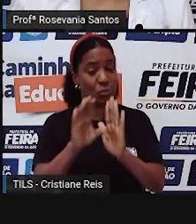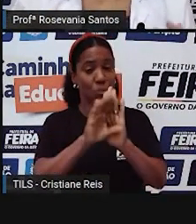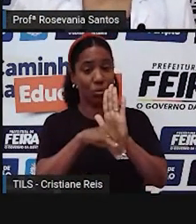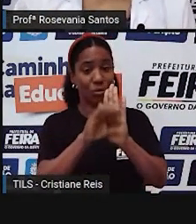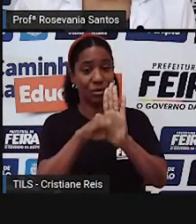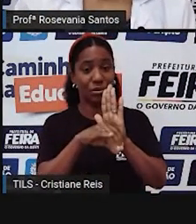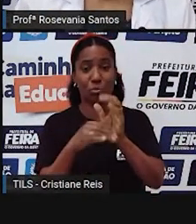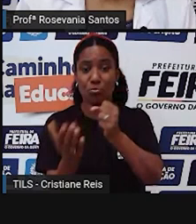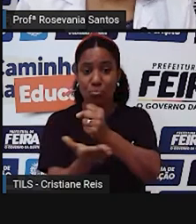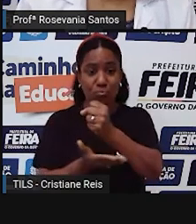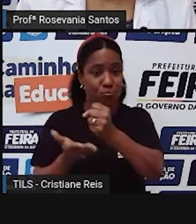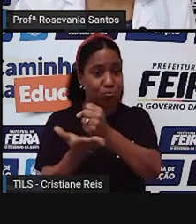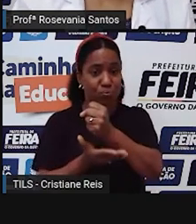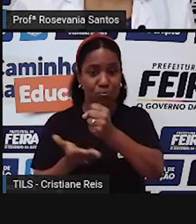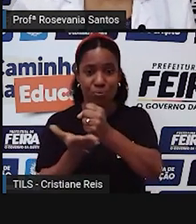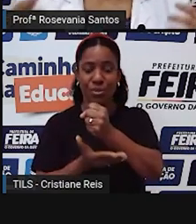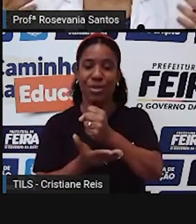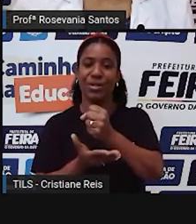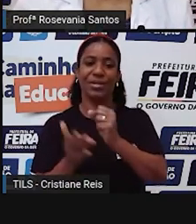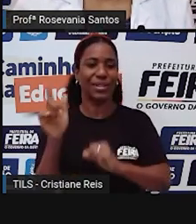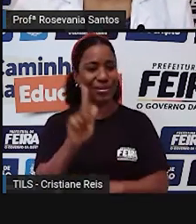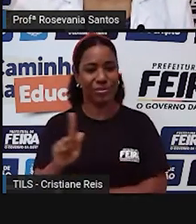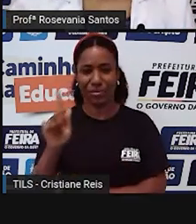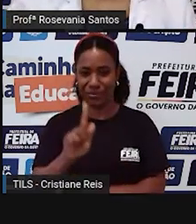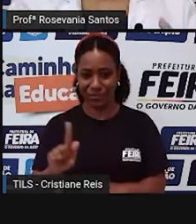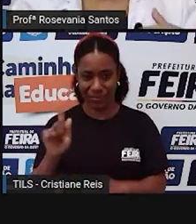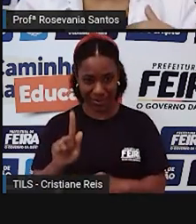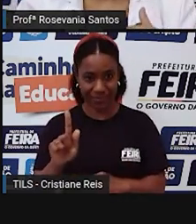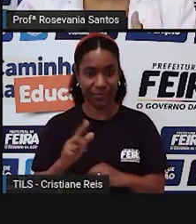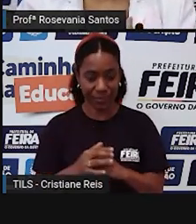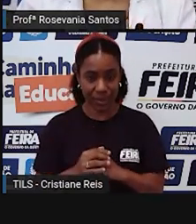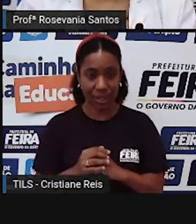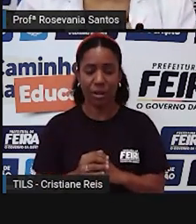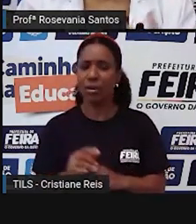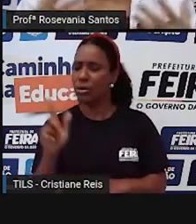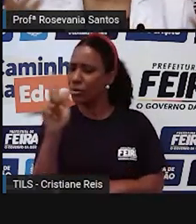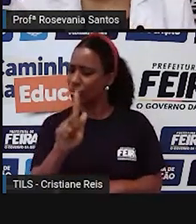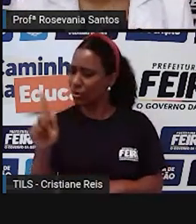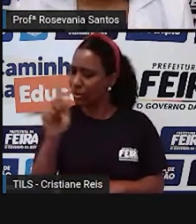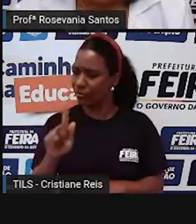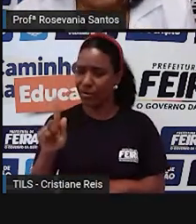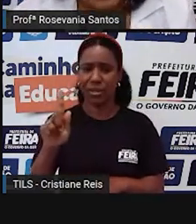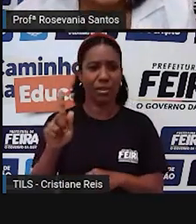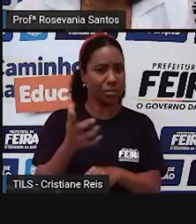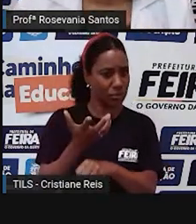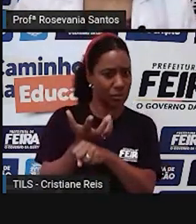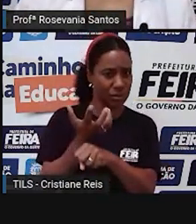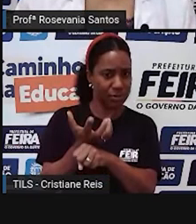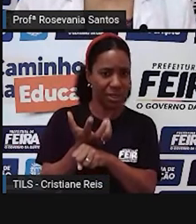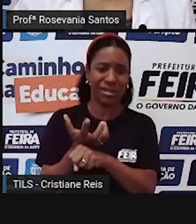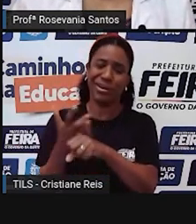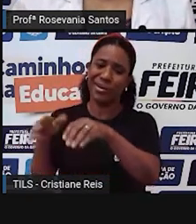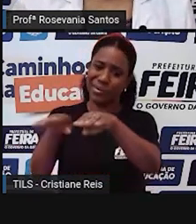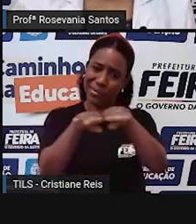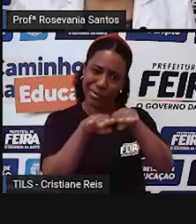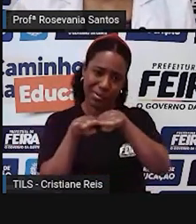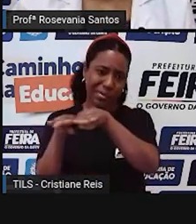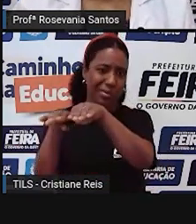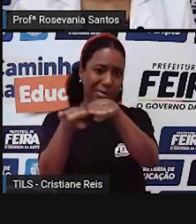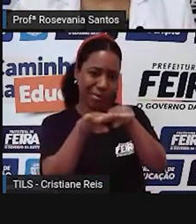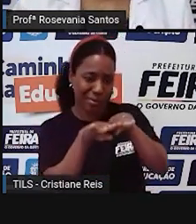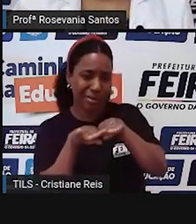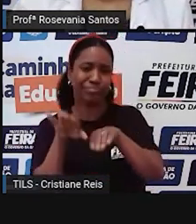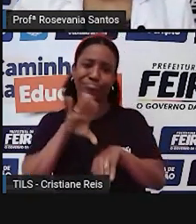importantes para que a gente compreenda, porque a geografia é uma disciplina que, assim como qualquer outra, ela tem, né,